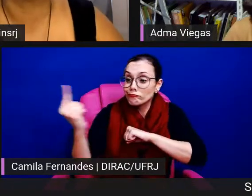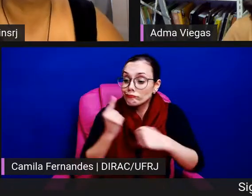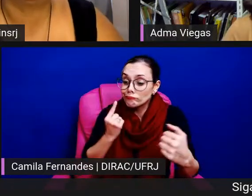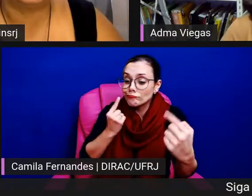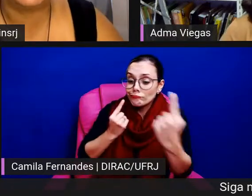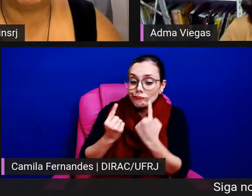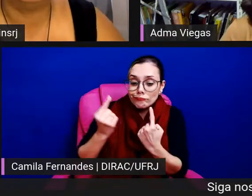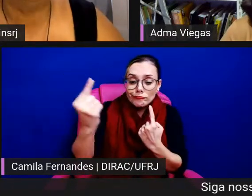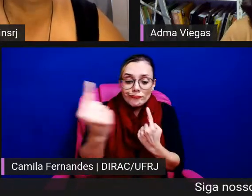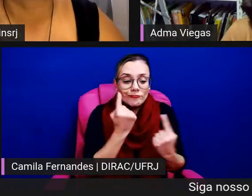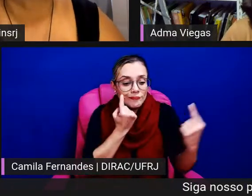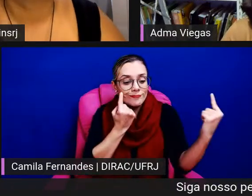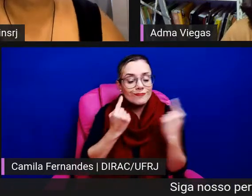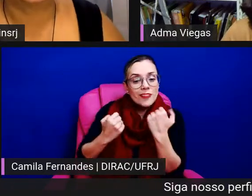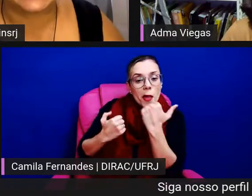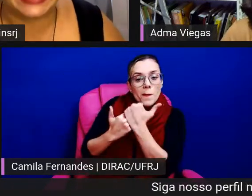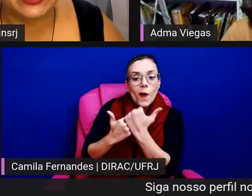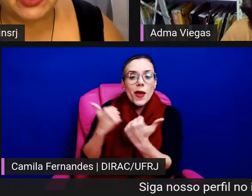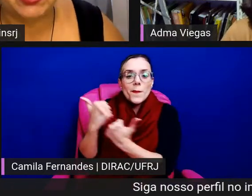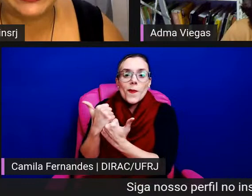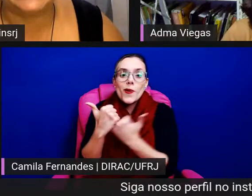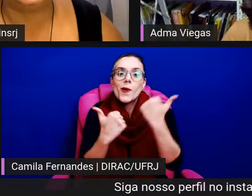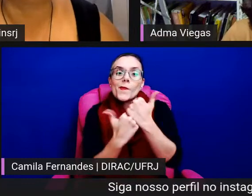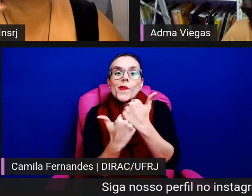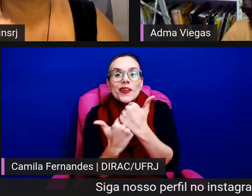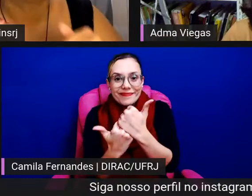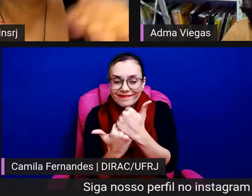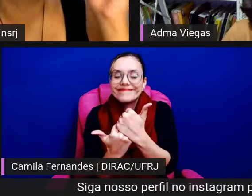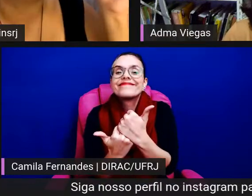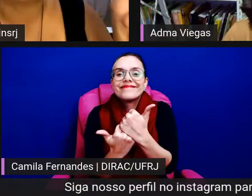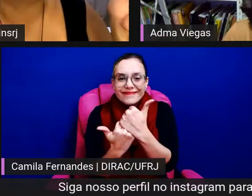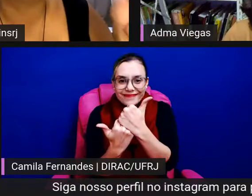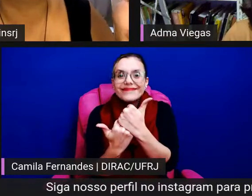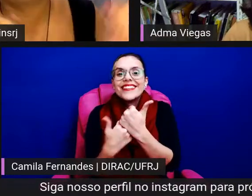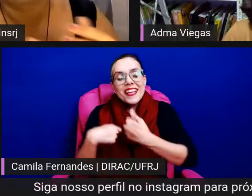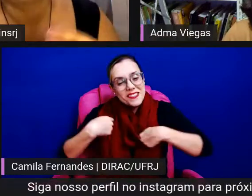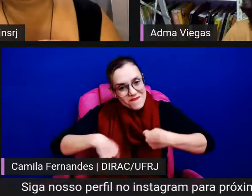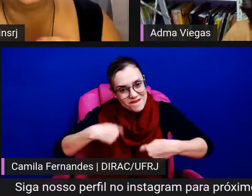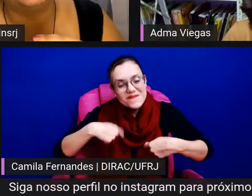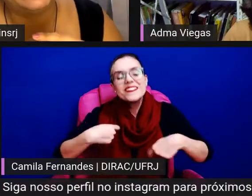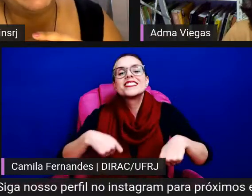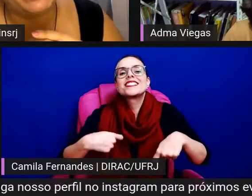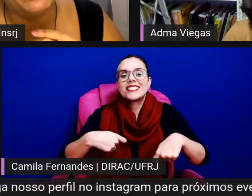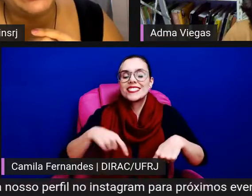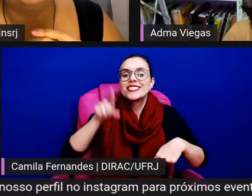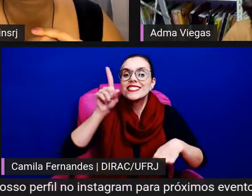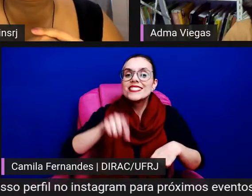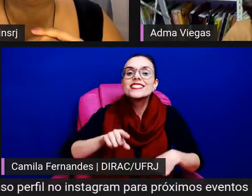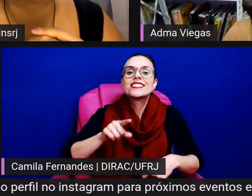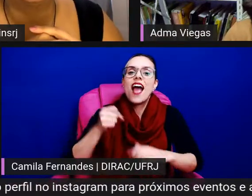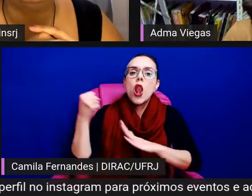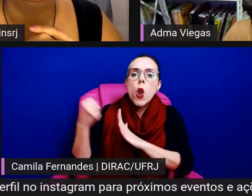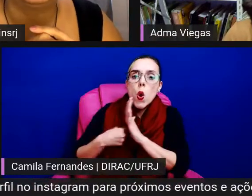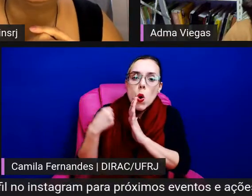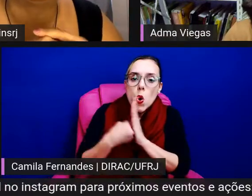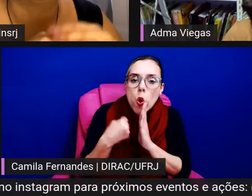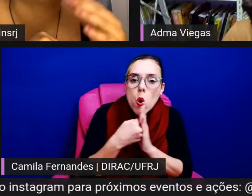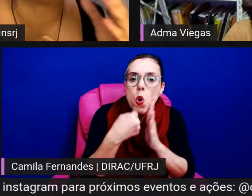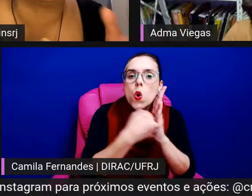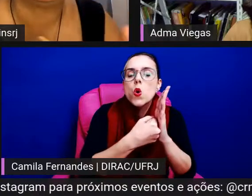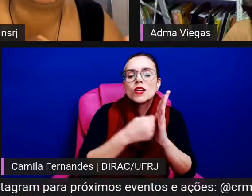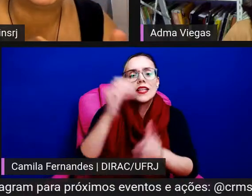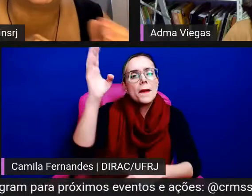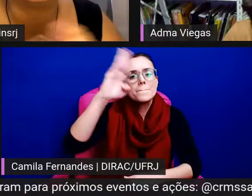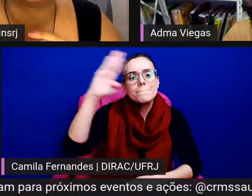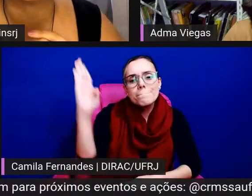lado, pressionam o poder público, o Estado, por políticas, e, por um lado, também que contribuem na sobrevivência,